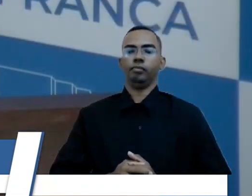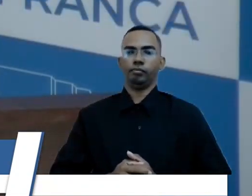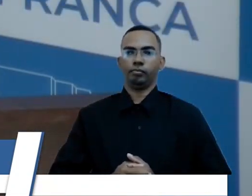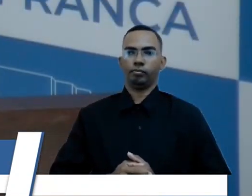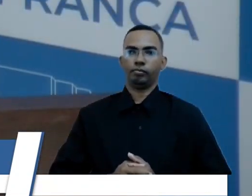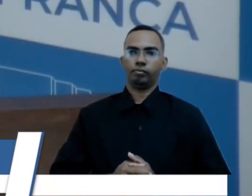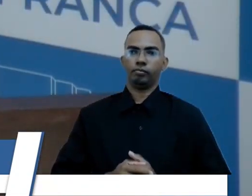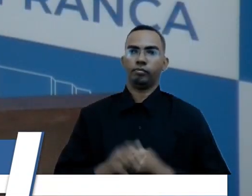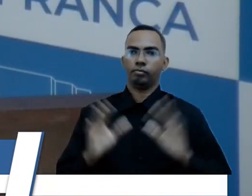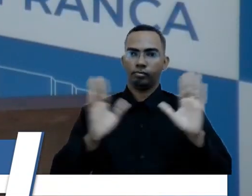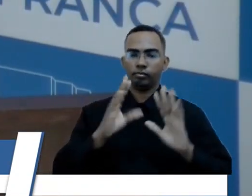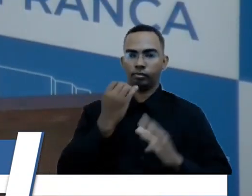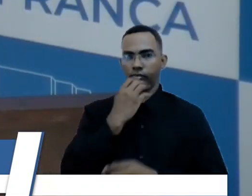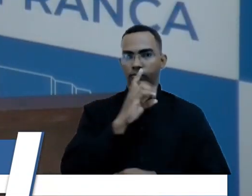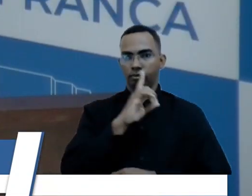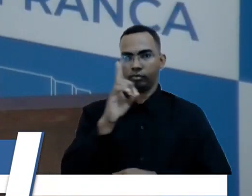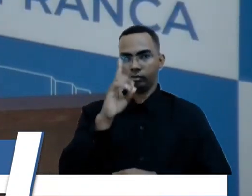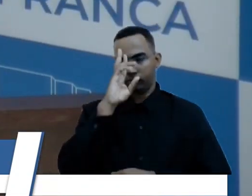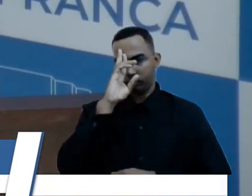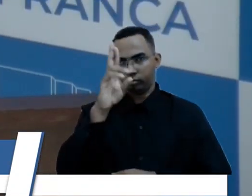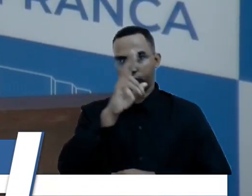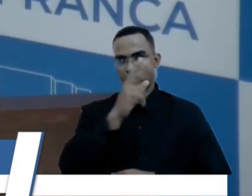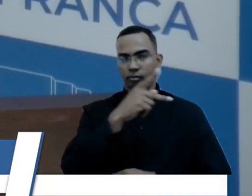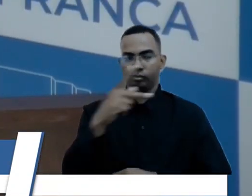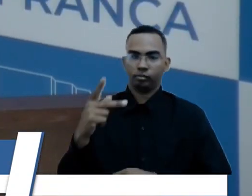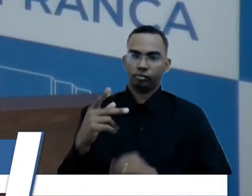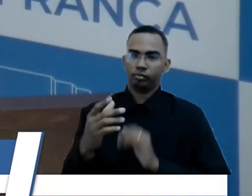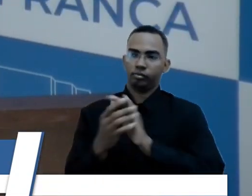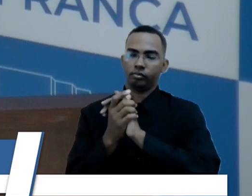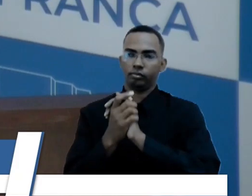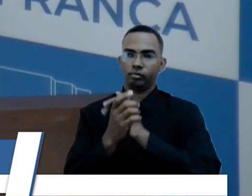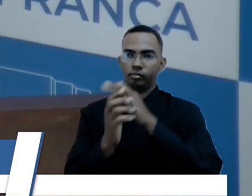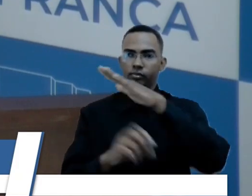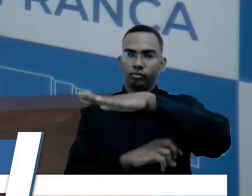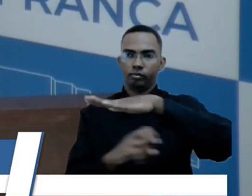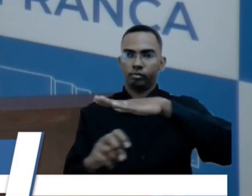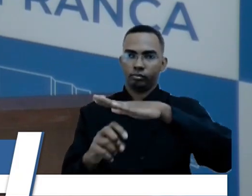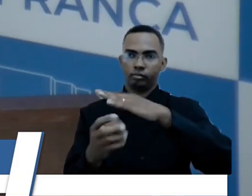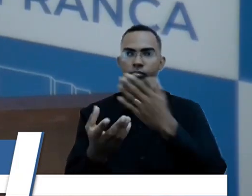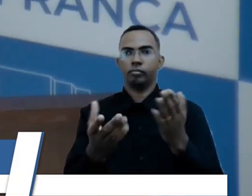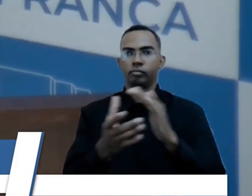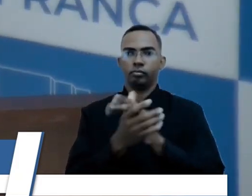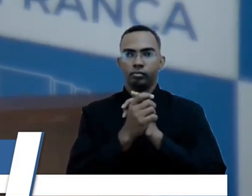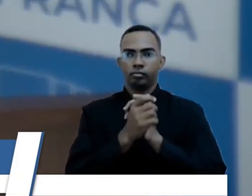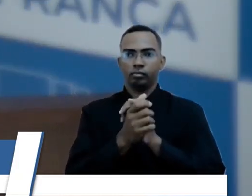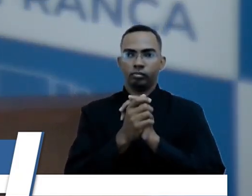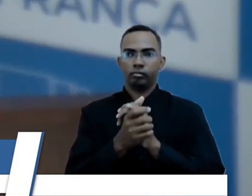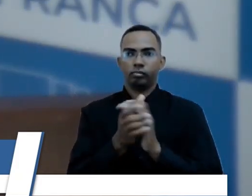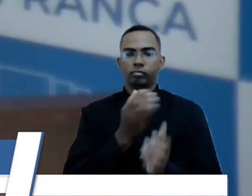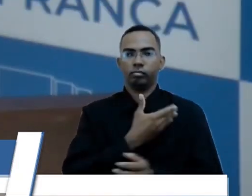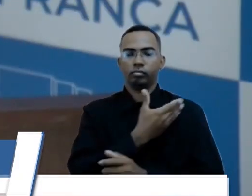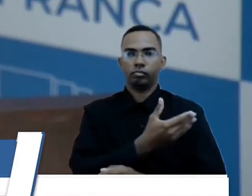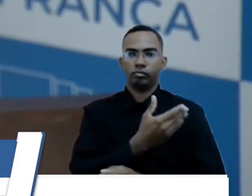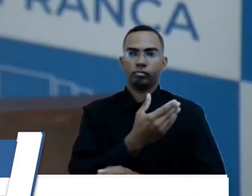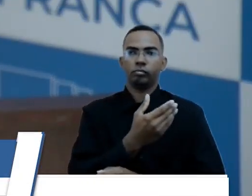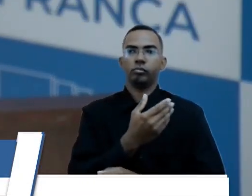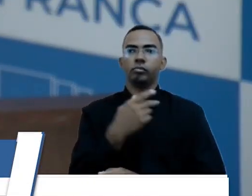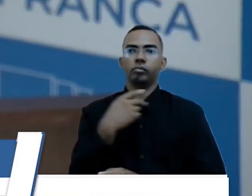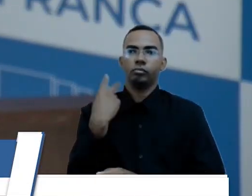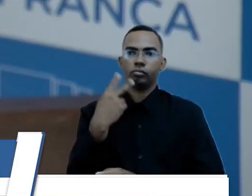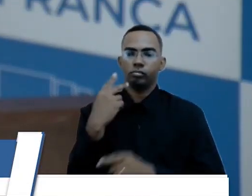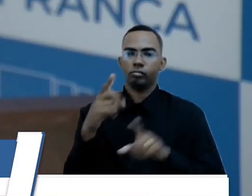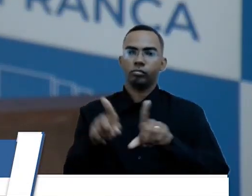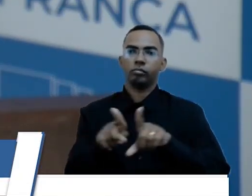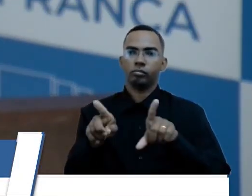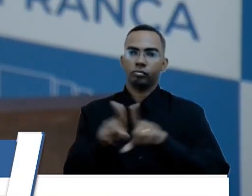Bom dia, senhor presidente, cumprimento toda a mesa diretora, cumprimento os nobres pares e cumprimento todos